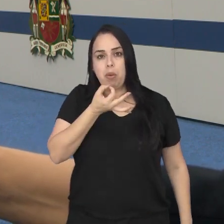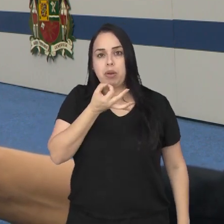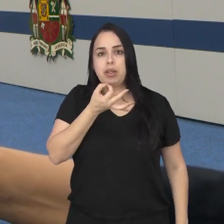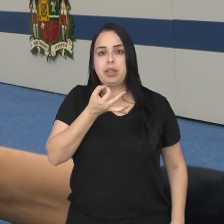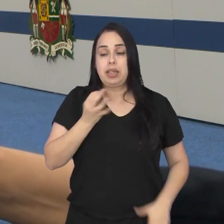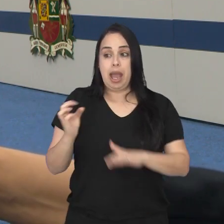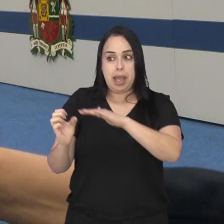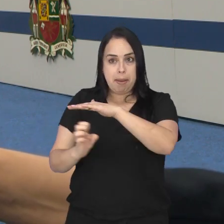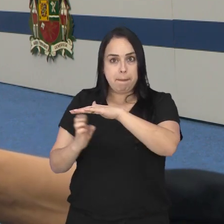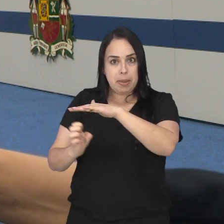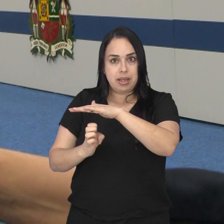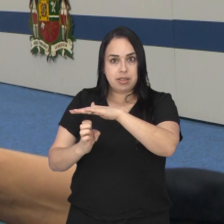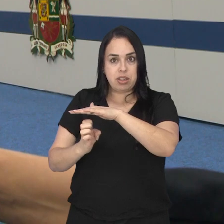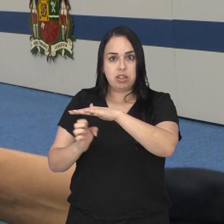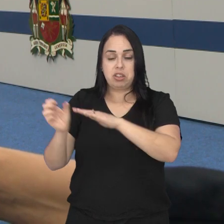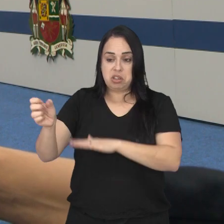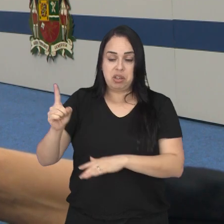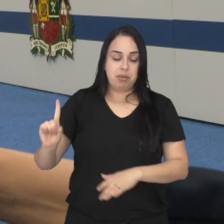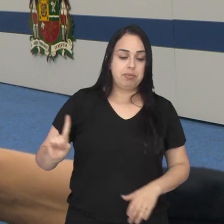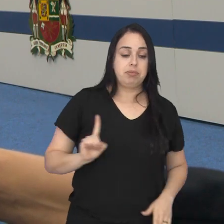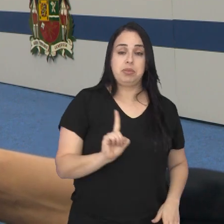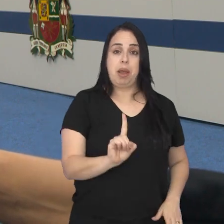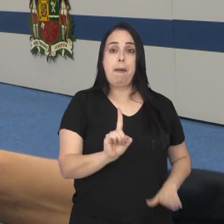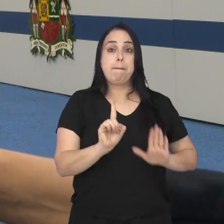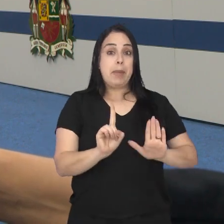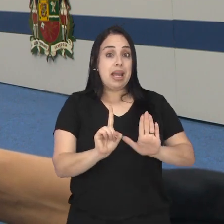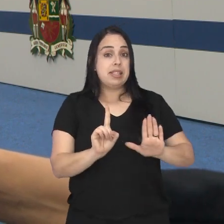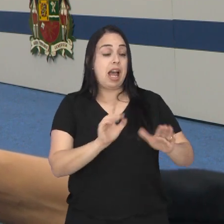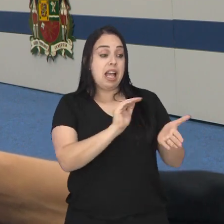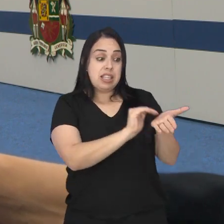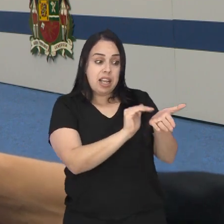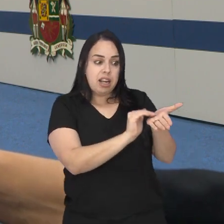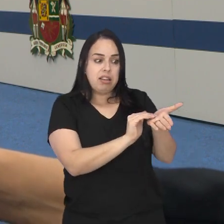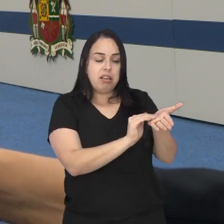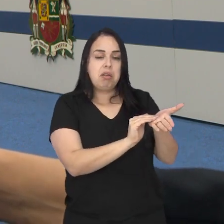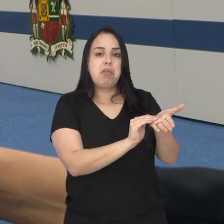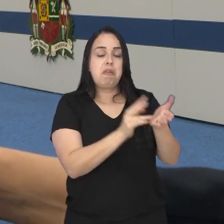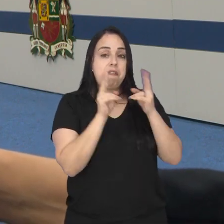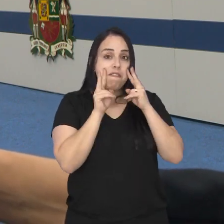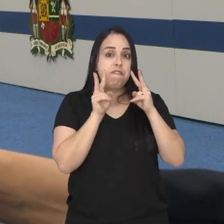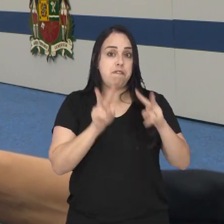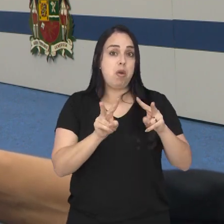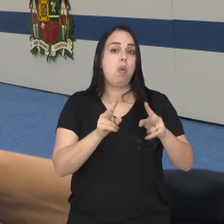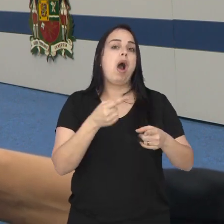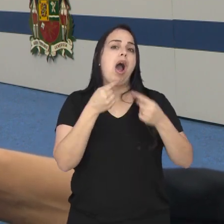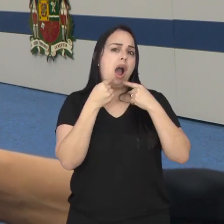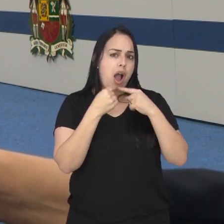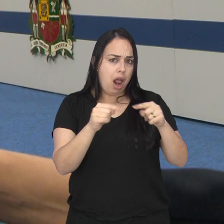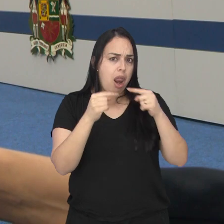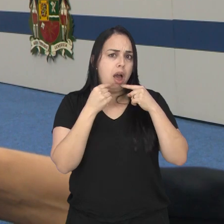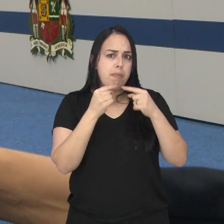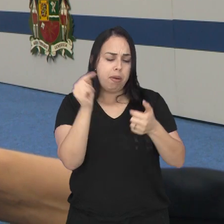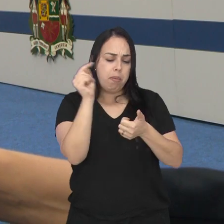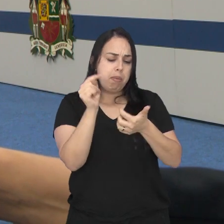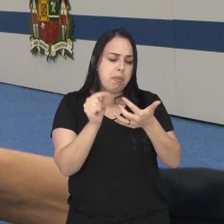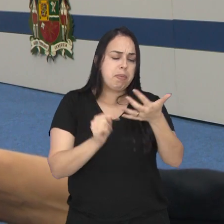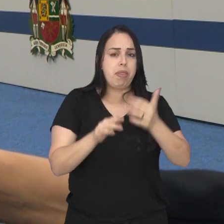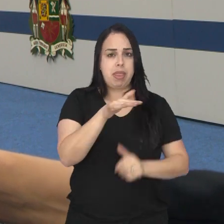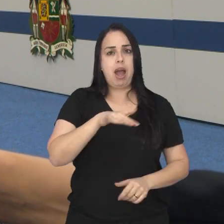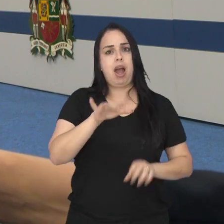que a empresa inclusive está aqui mas acho que a secretaria ouviu inclusive as várias reclamações